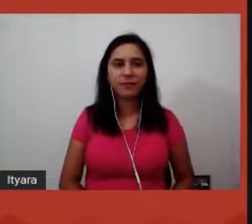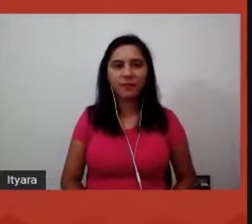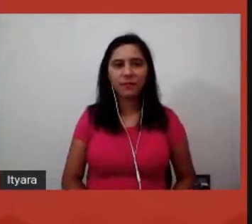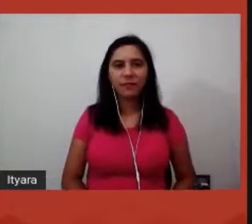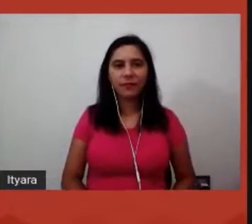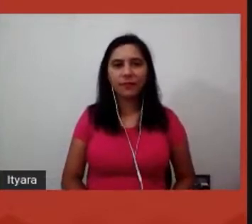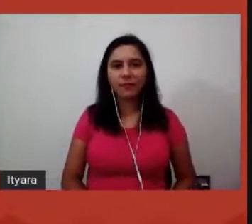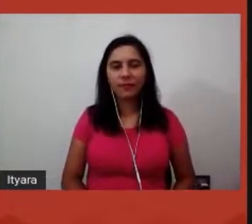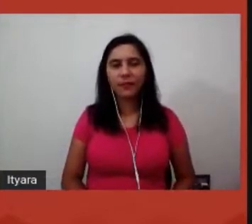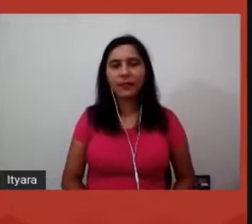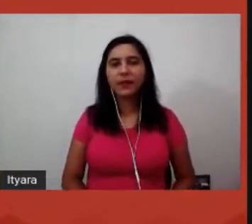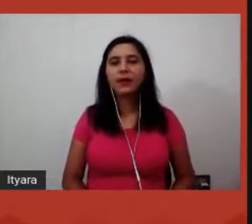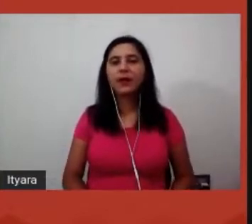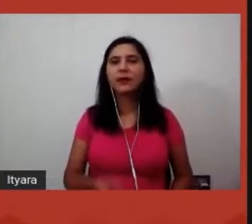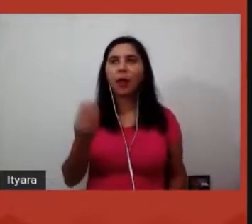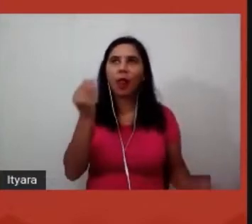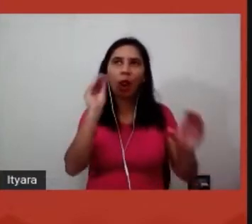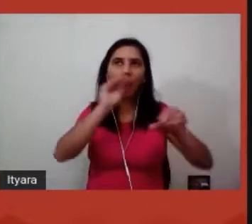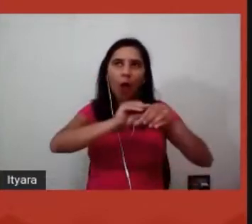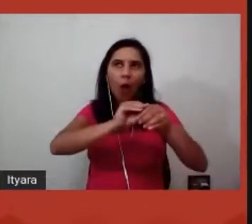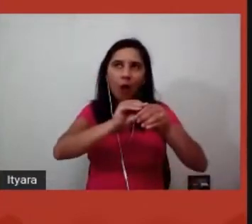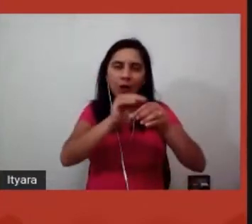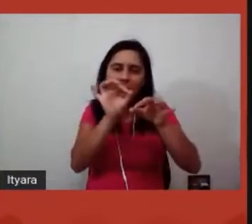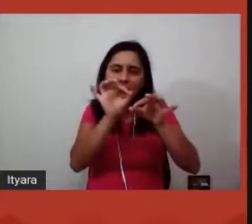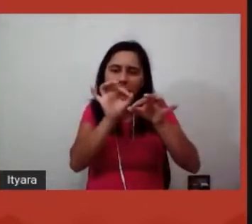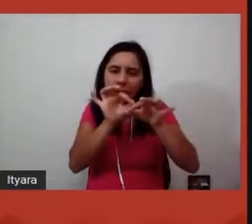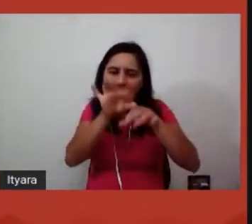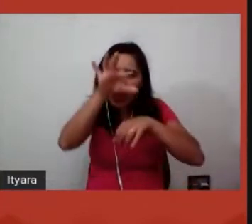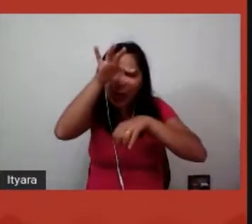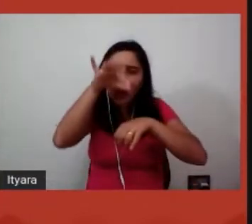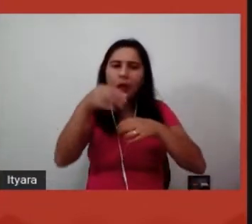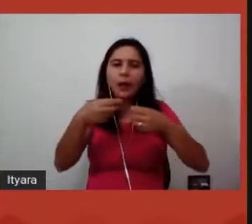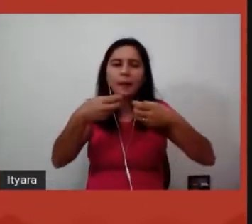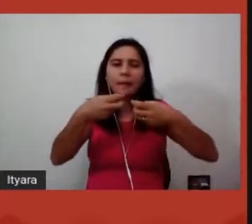a peninha da física quântica também.